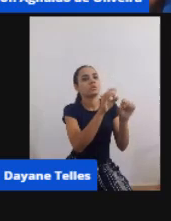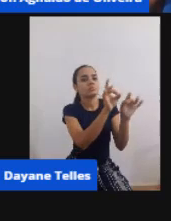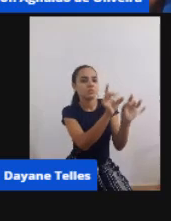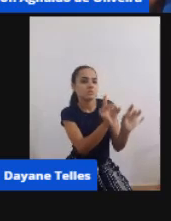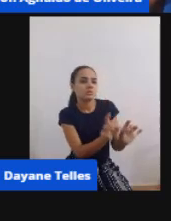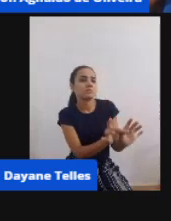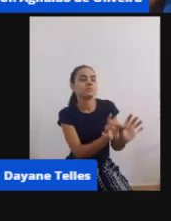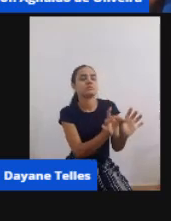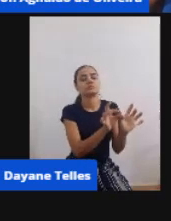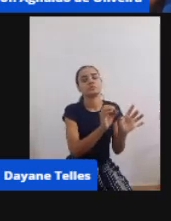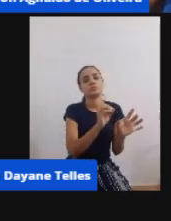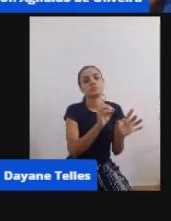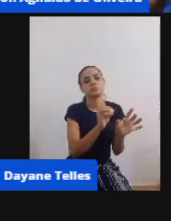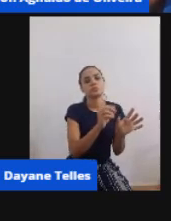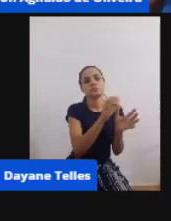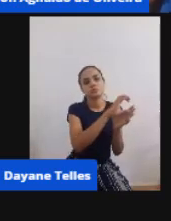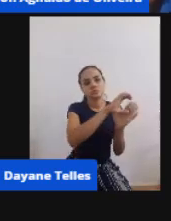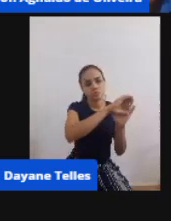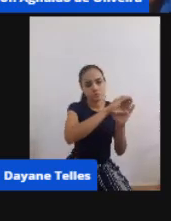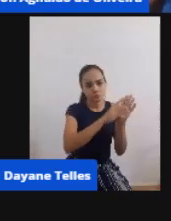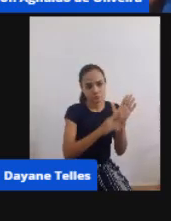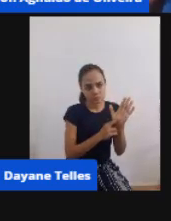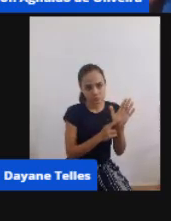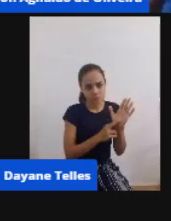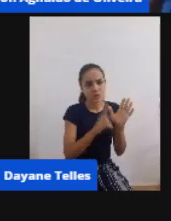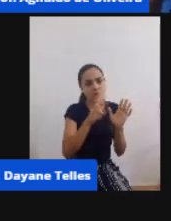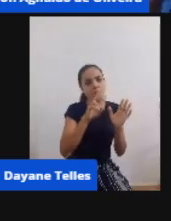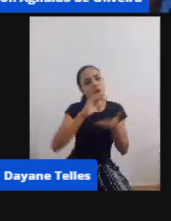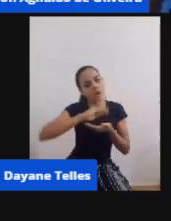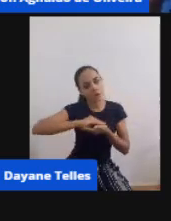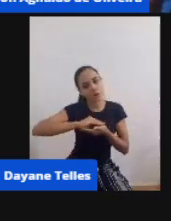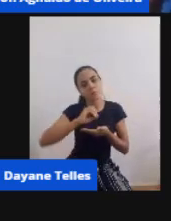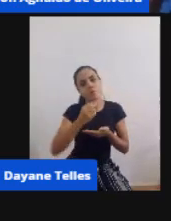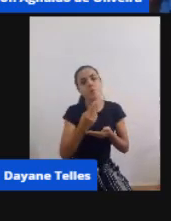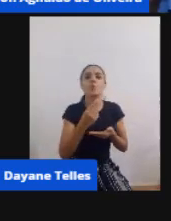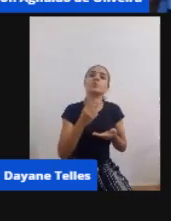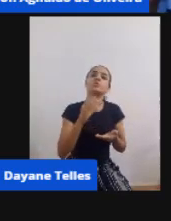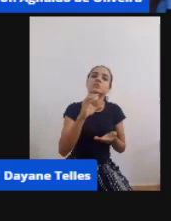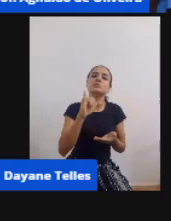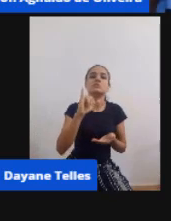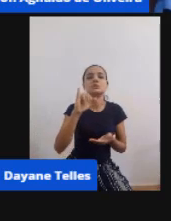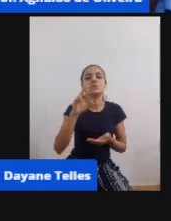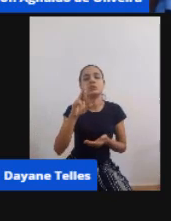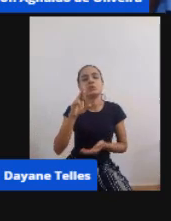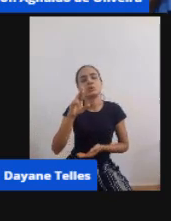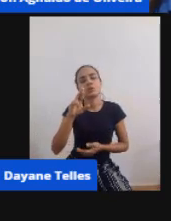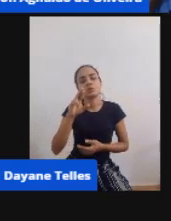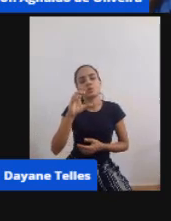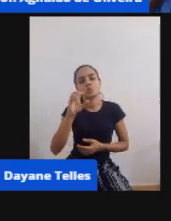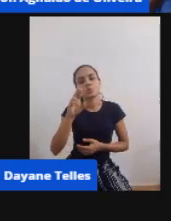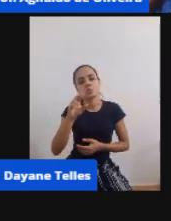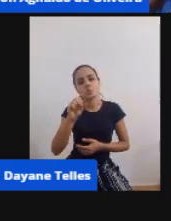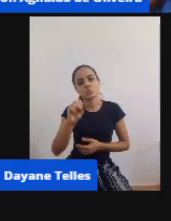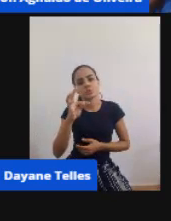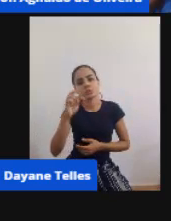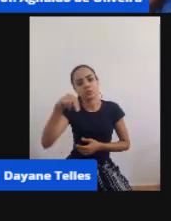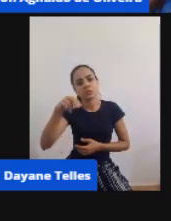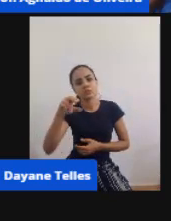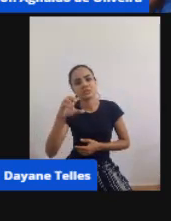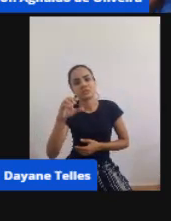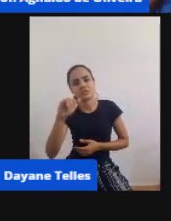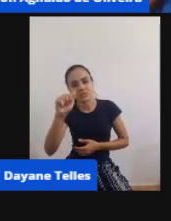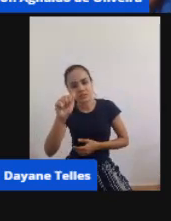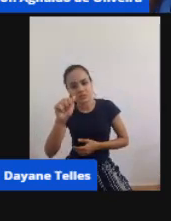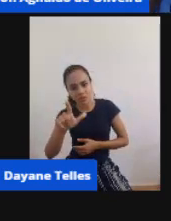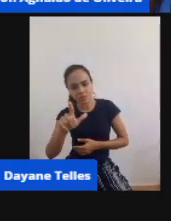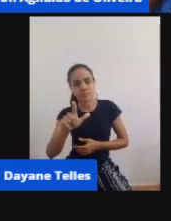no referencial curricular circunstancial. Então, lá vocês conseguem esses outros dados. E daí, então, vem o procedimento metodológico,